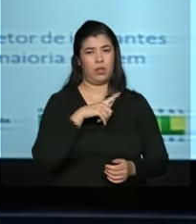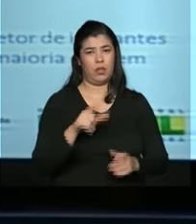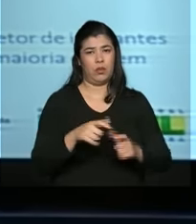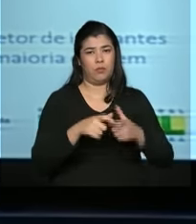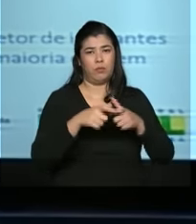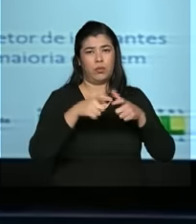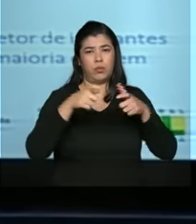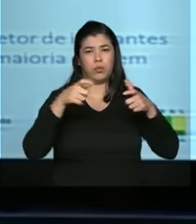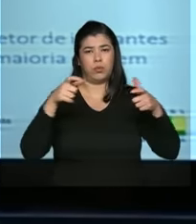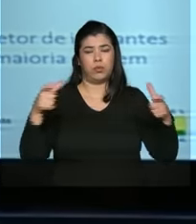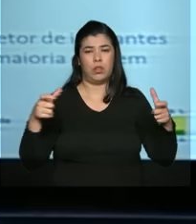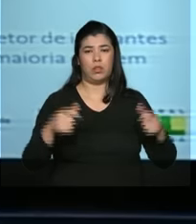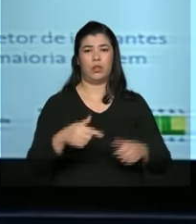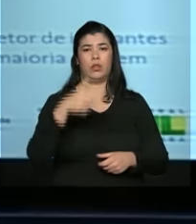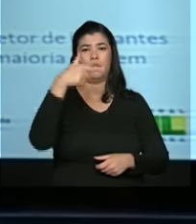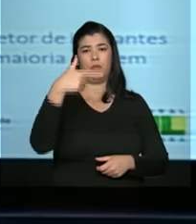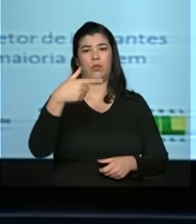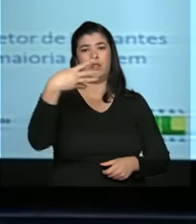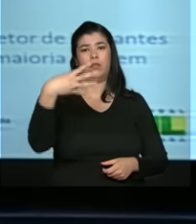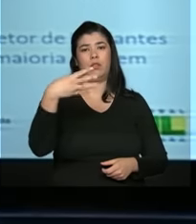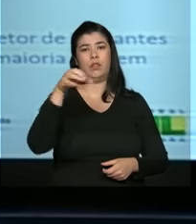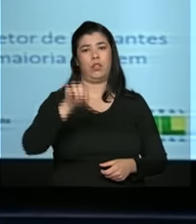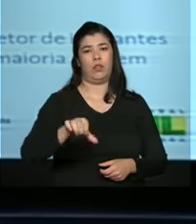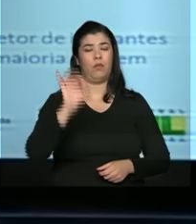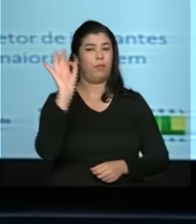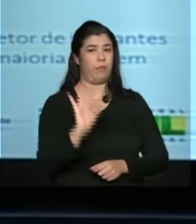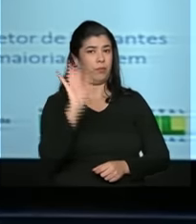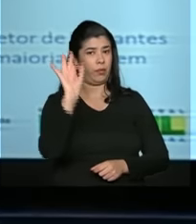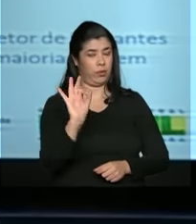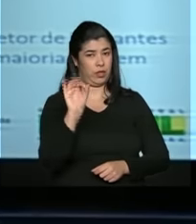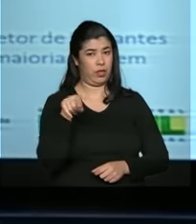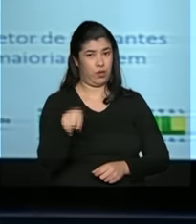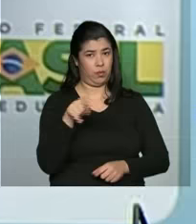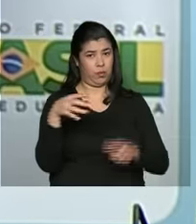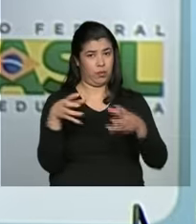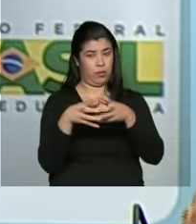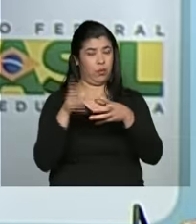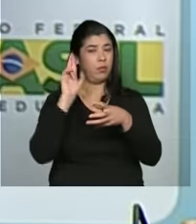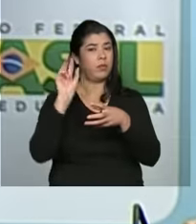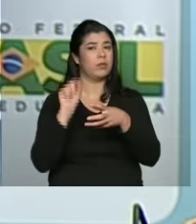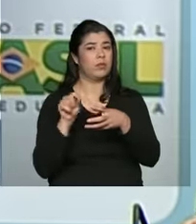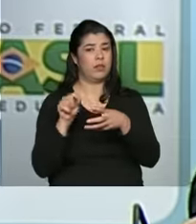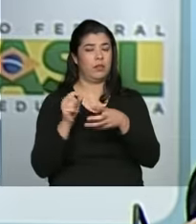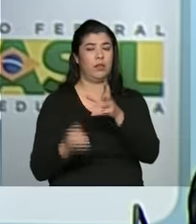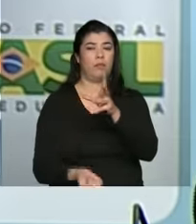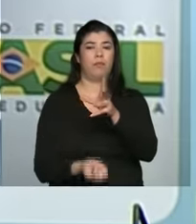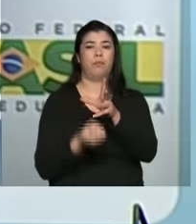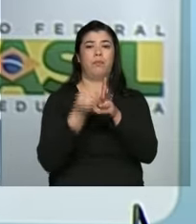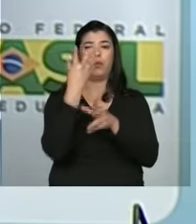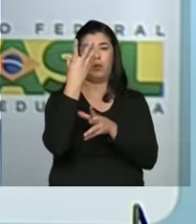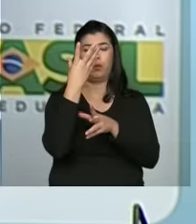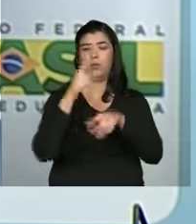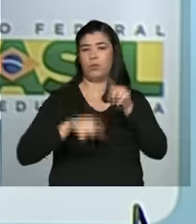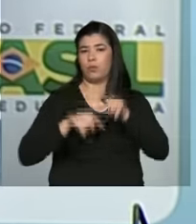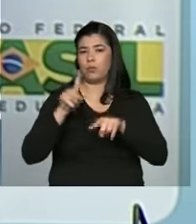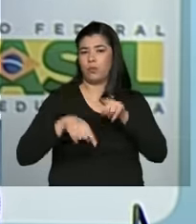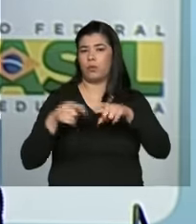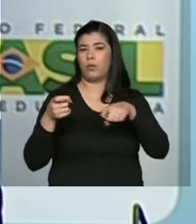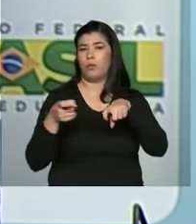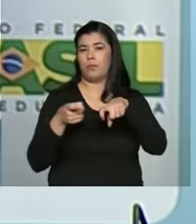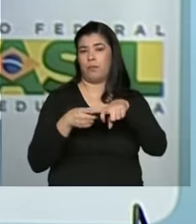ordem de 249 ou seja ele é um grupo de produtos médicos que se